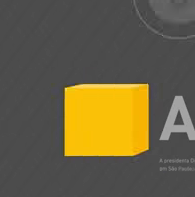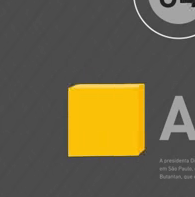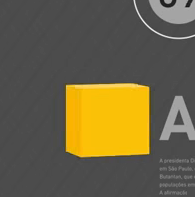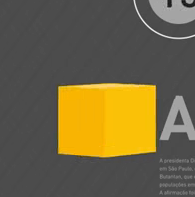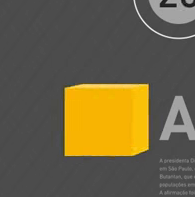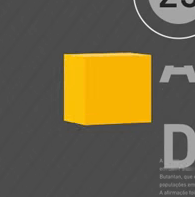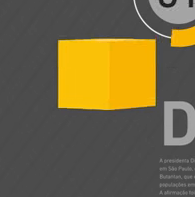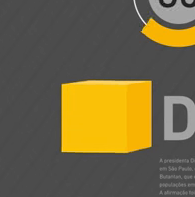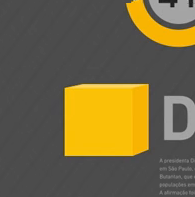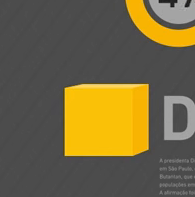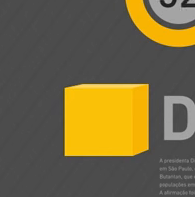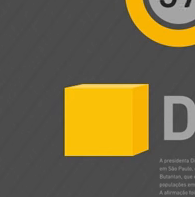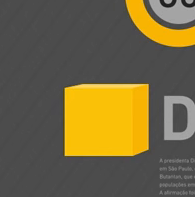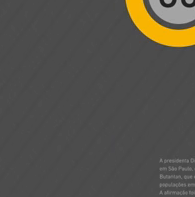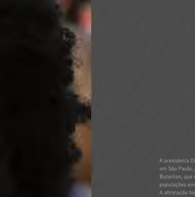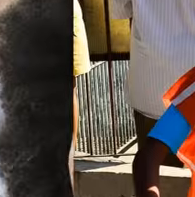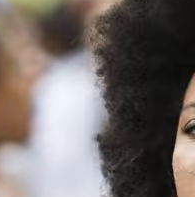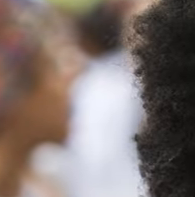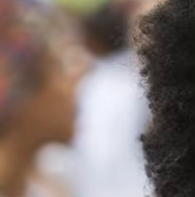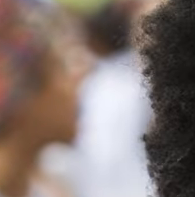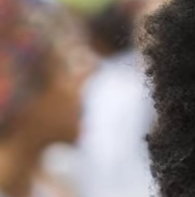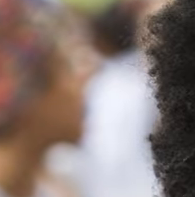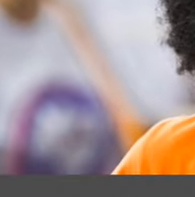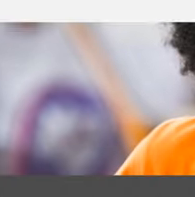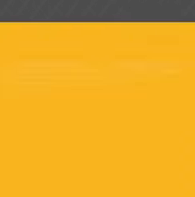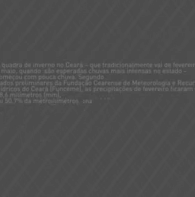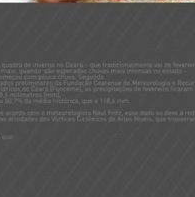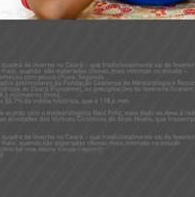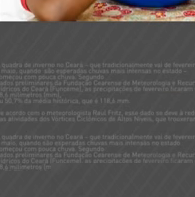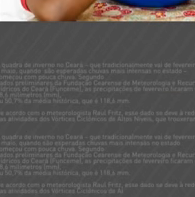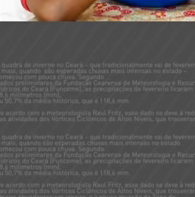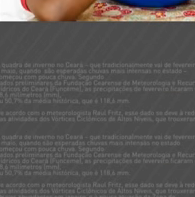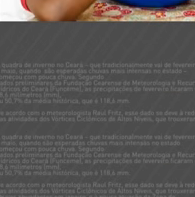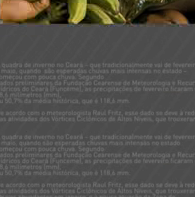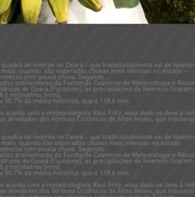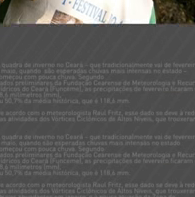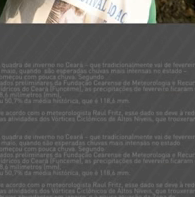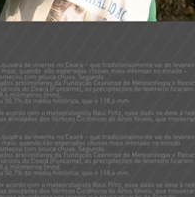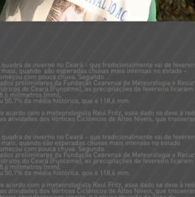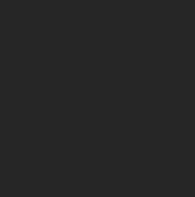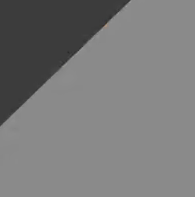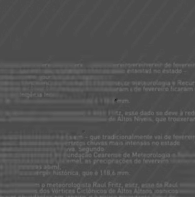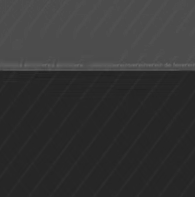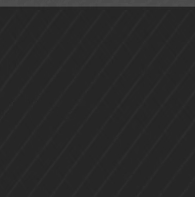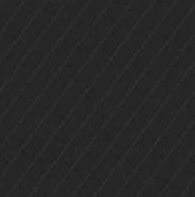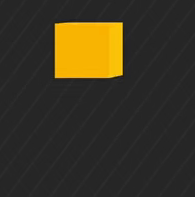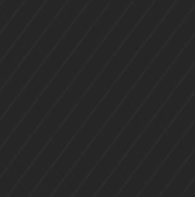Música.